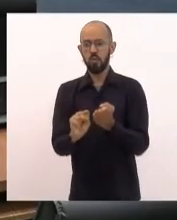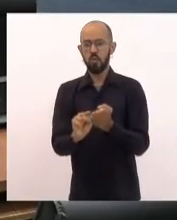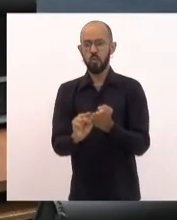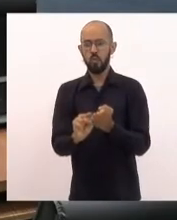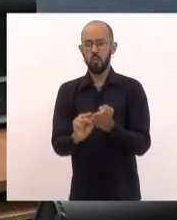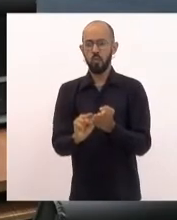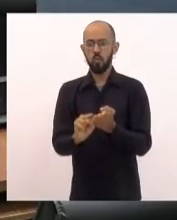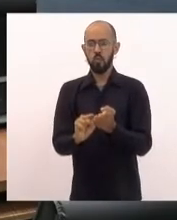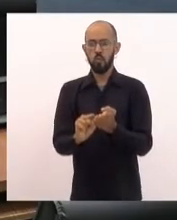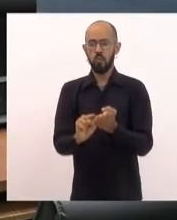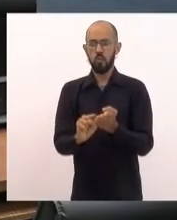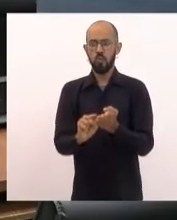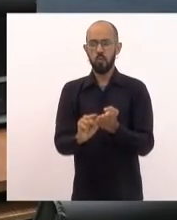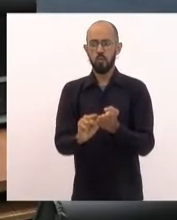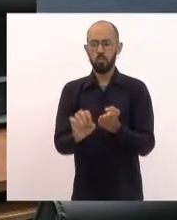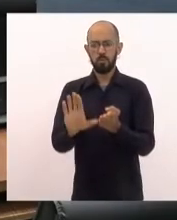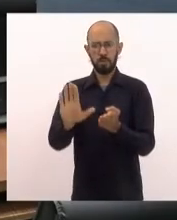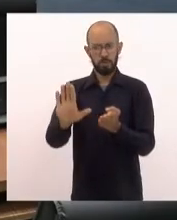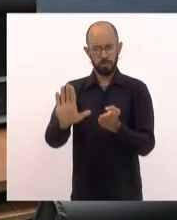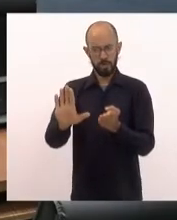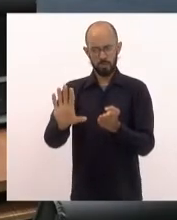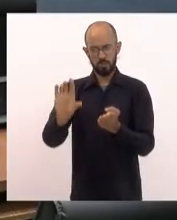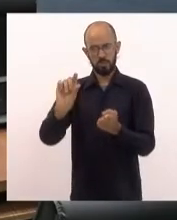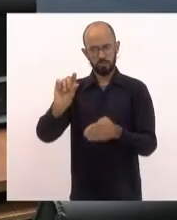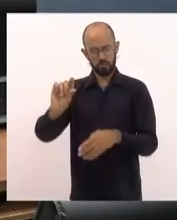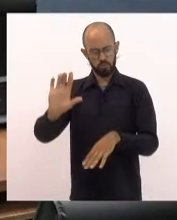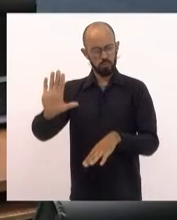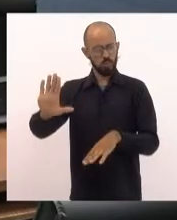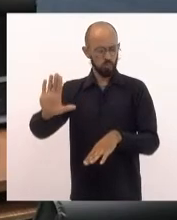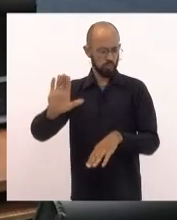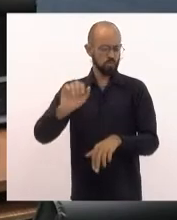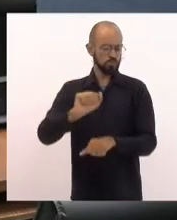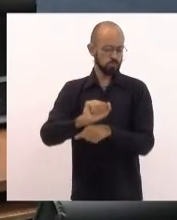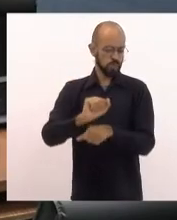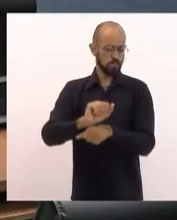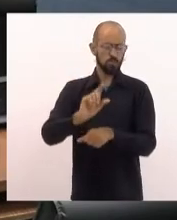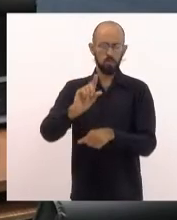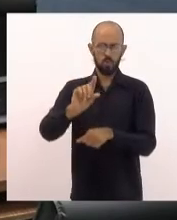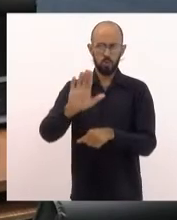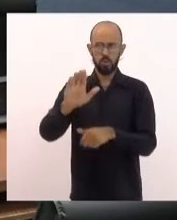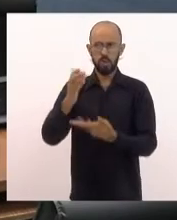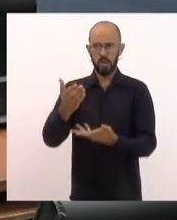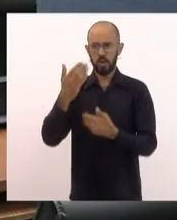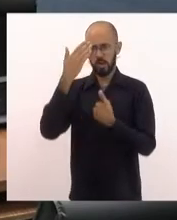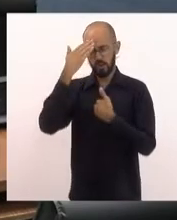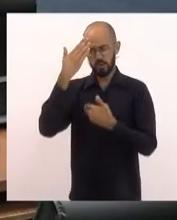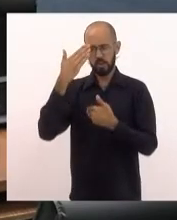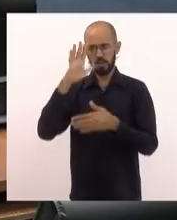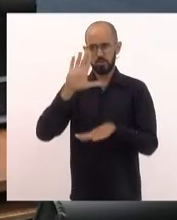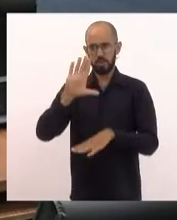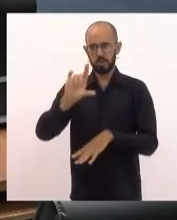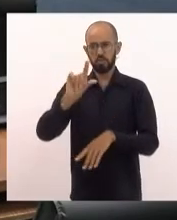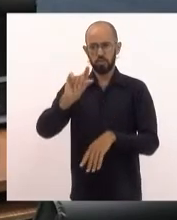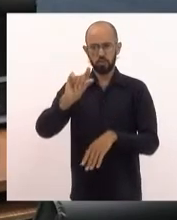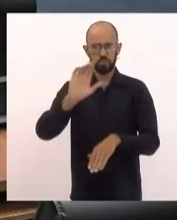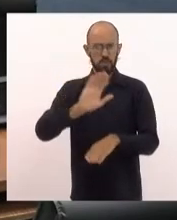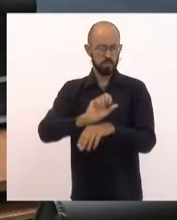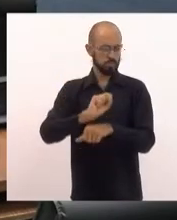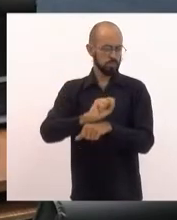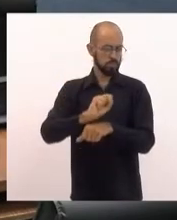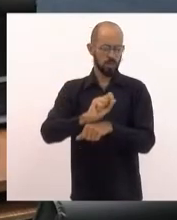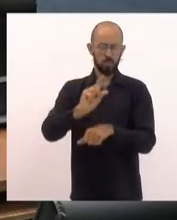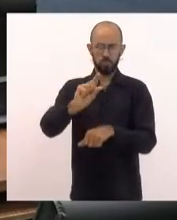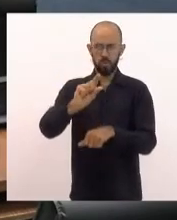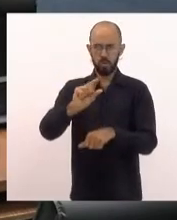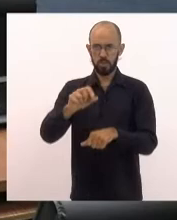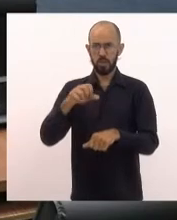também? Escrevo, presidente. Então, um instante só, por favor. Eu quero agradecer... Não, um instante, deputada Marta. Deputante